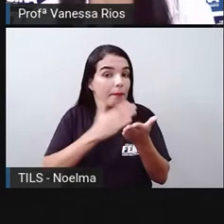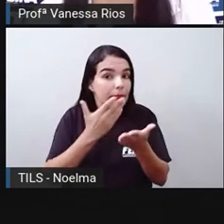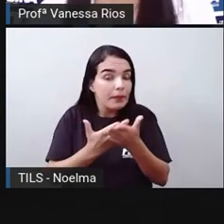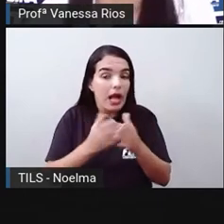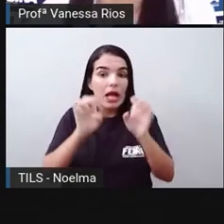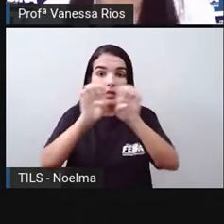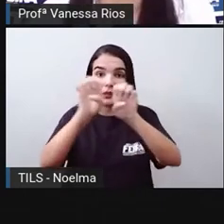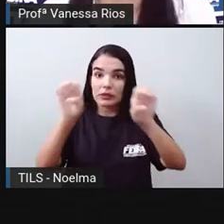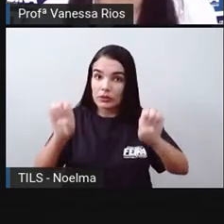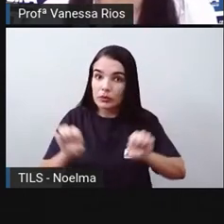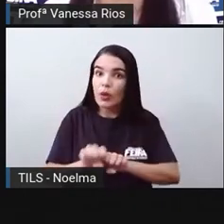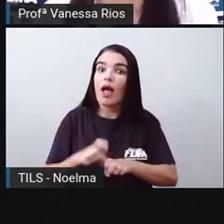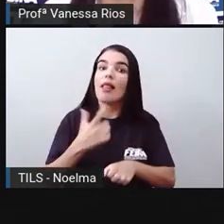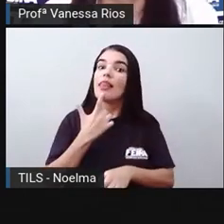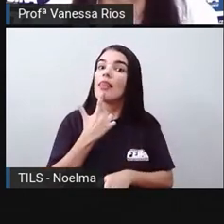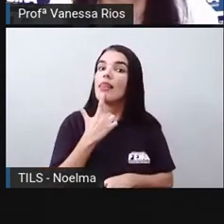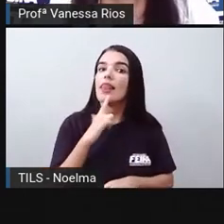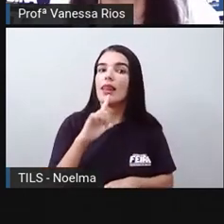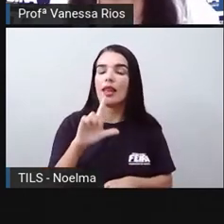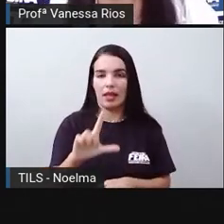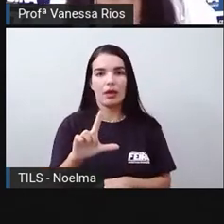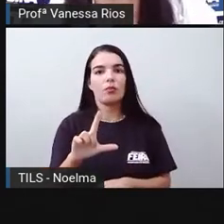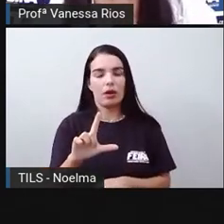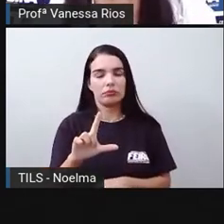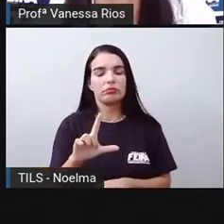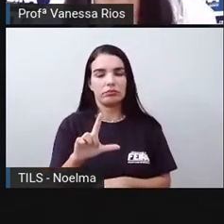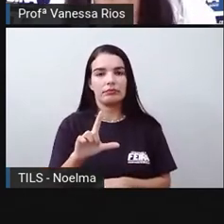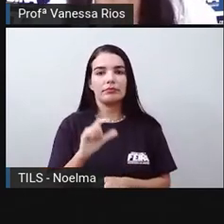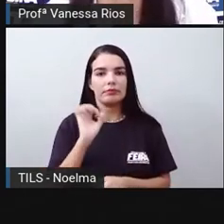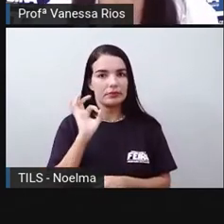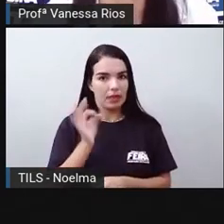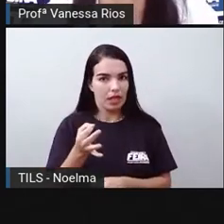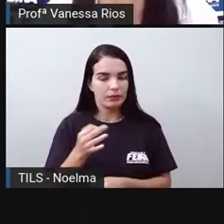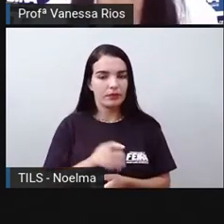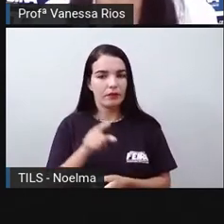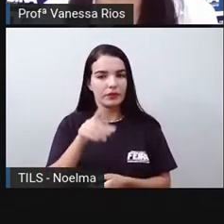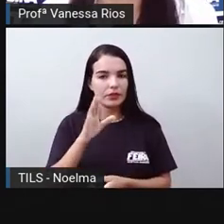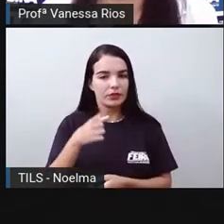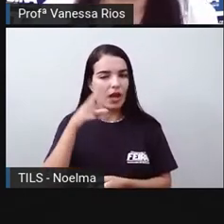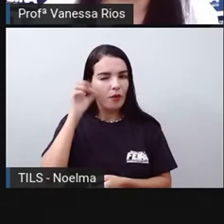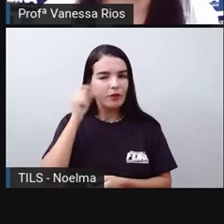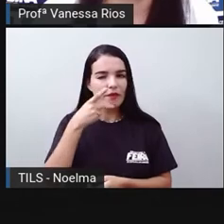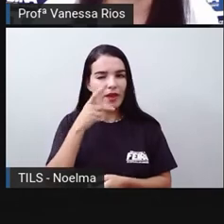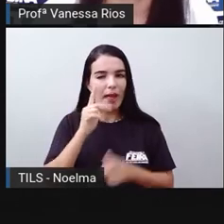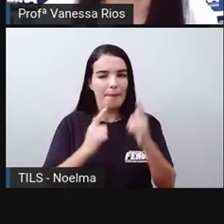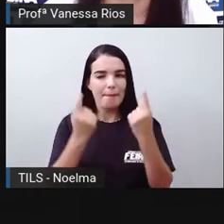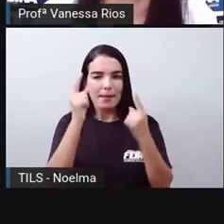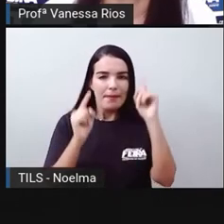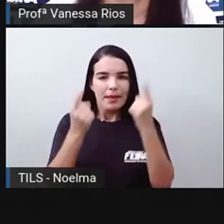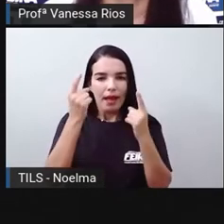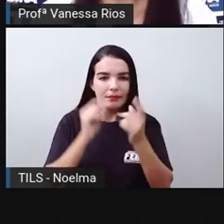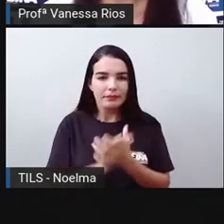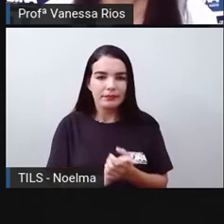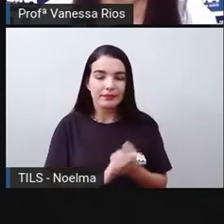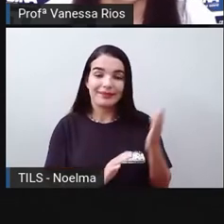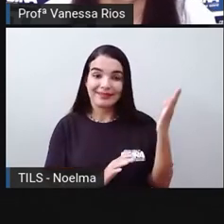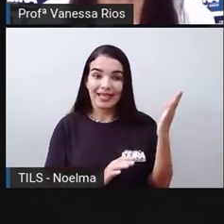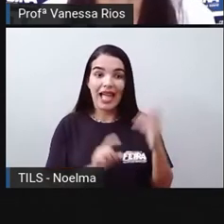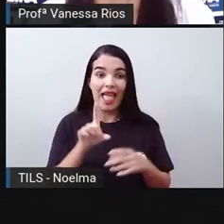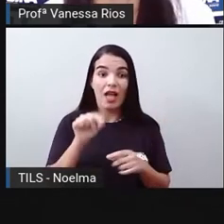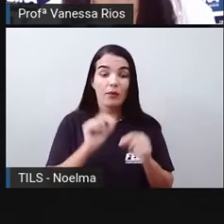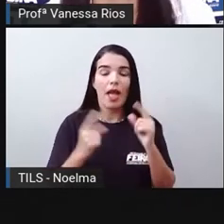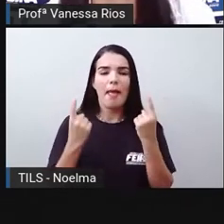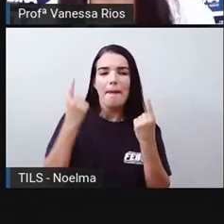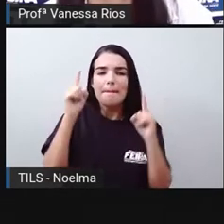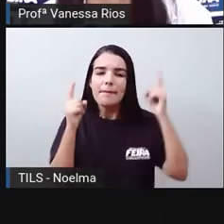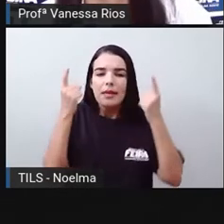é a Libras, da língua estruturada que é a Libras. Então, você já ouviu falar em mímica? Mímica é uma